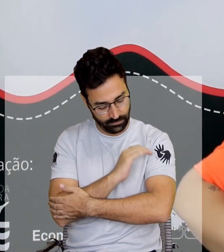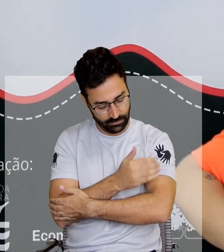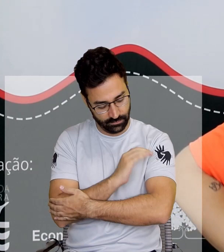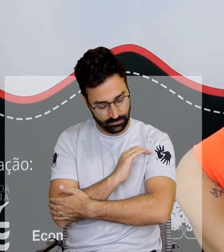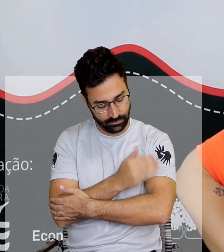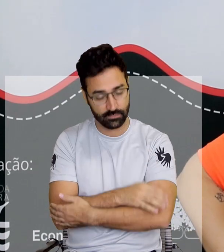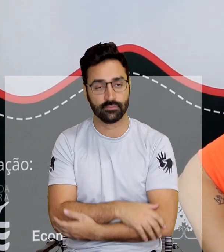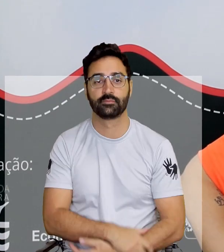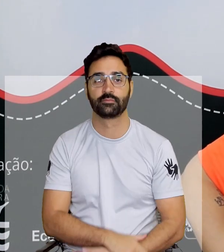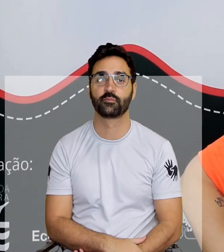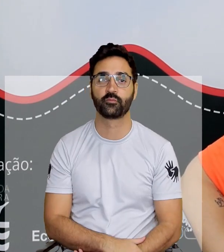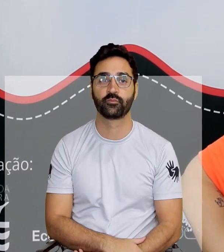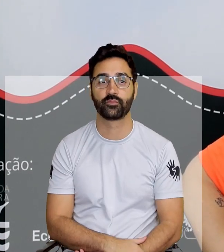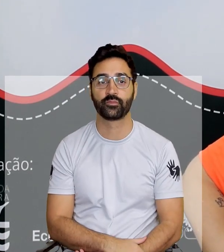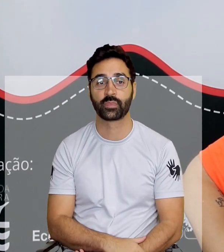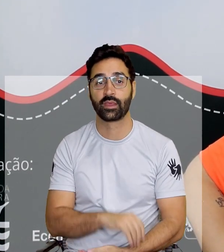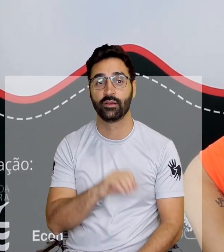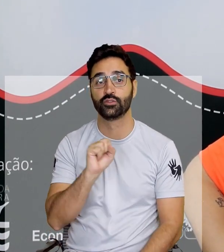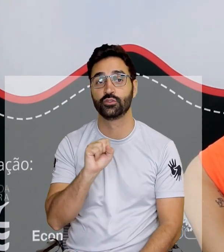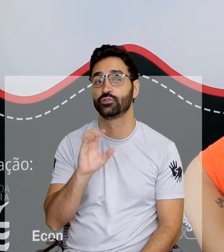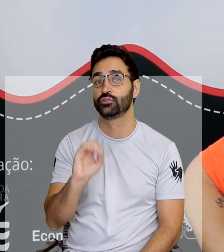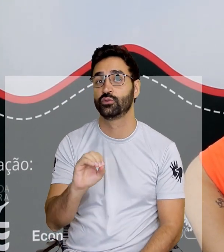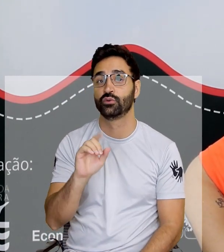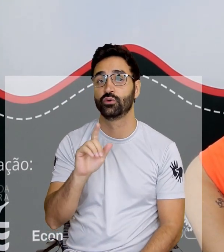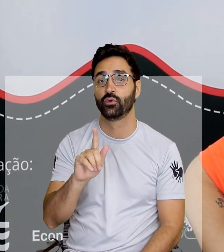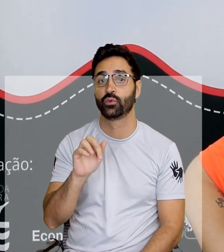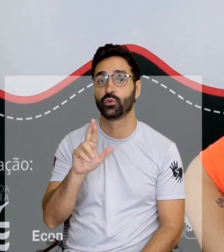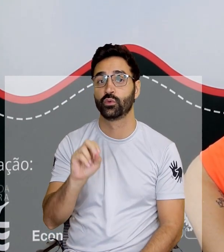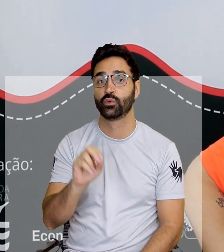E o sogro e sogra? Como é que é mesmo?